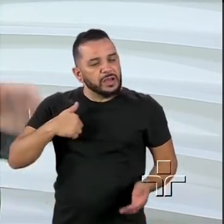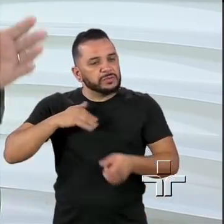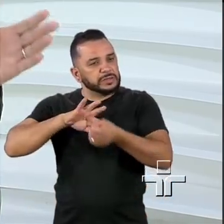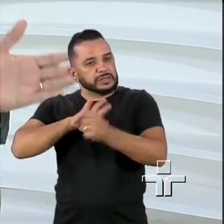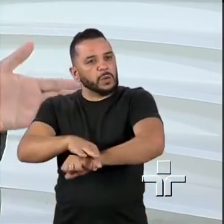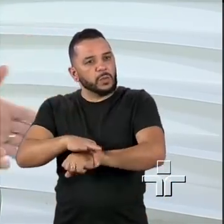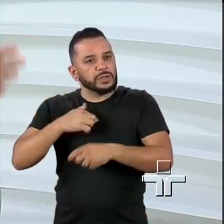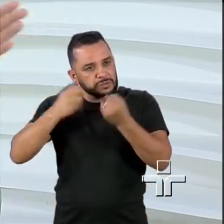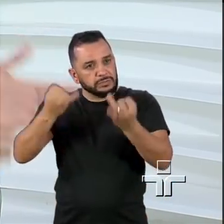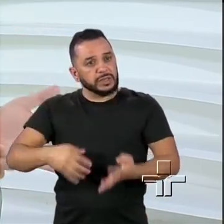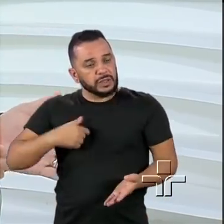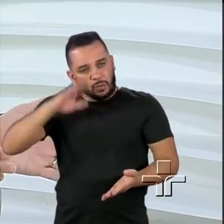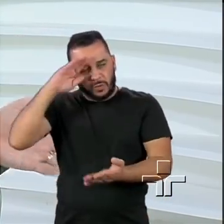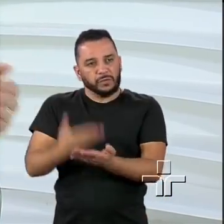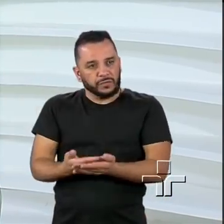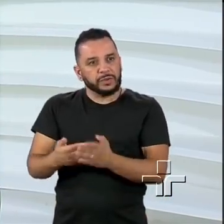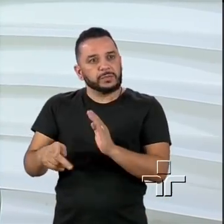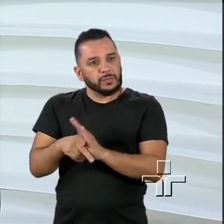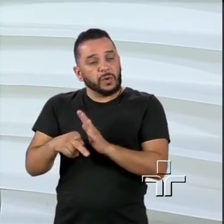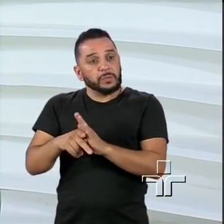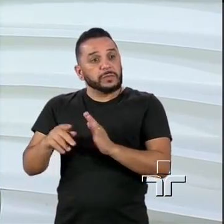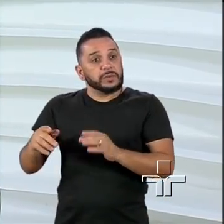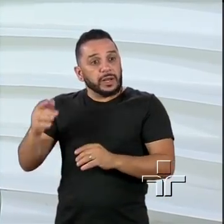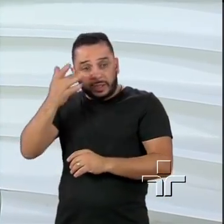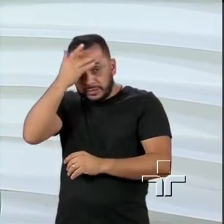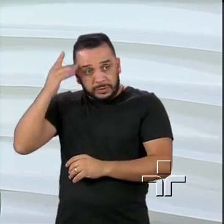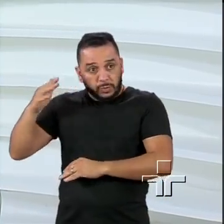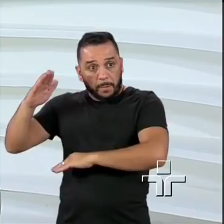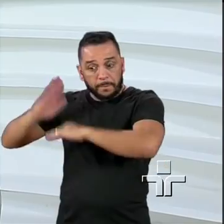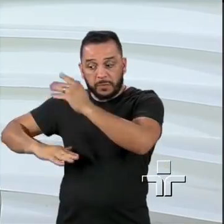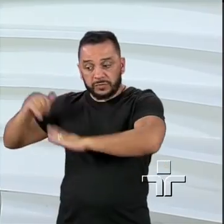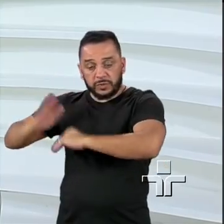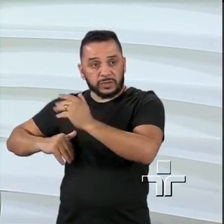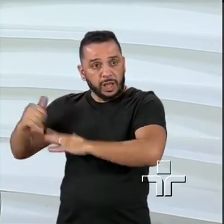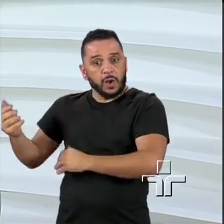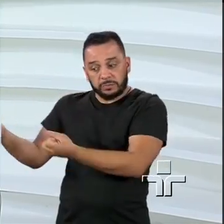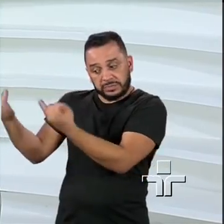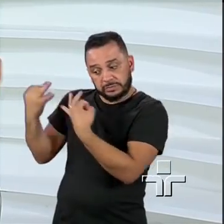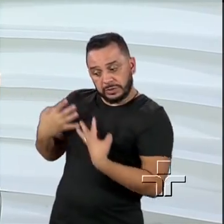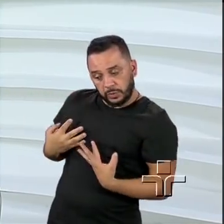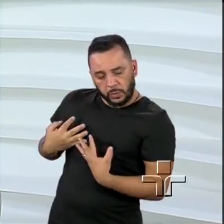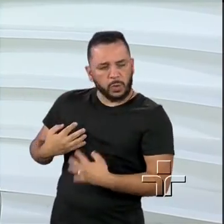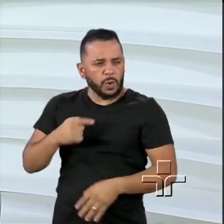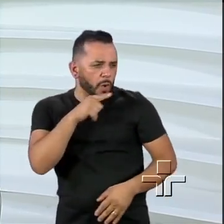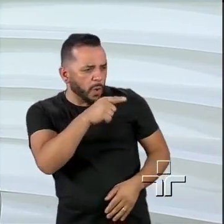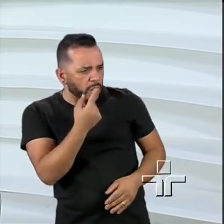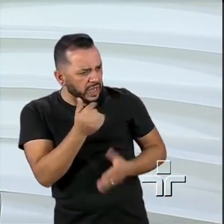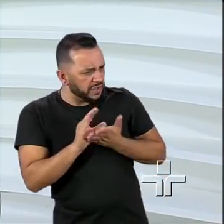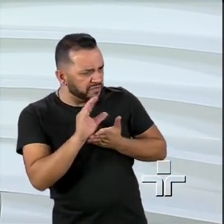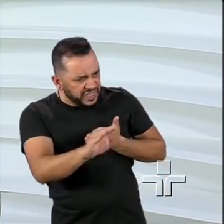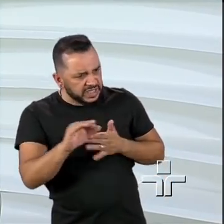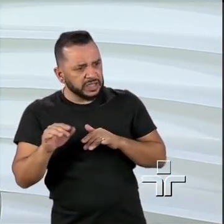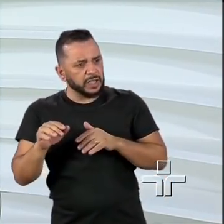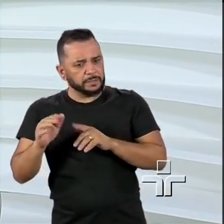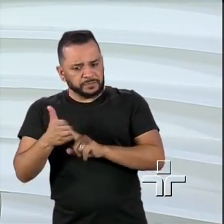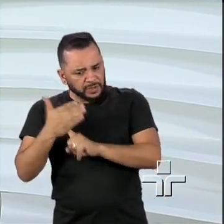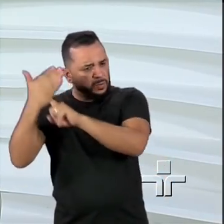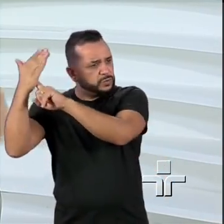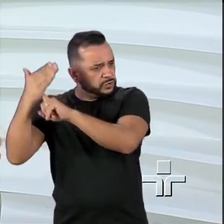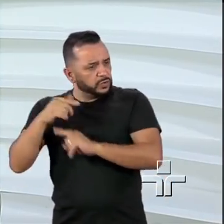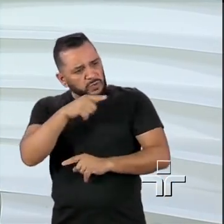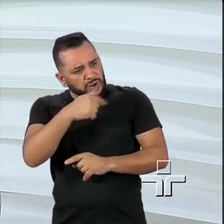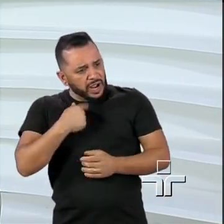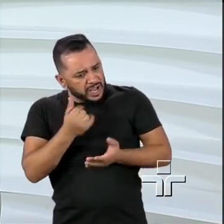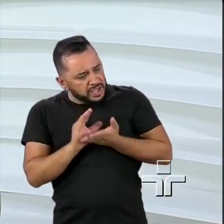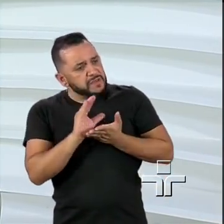segurança ao confiar nos técnicos do estado que me diz, ministro, invista em tecnologia, invista na capacidade de